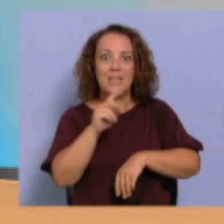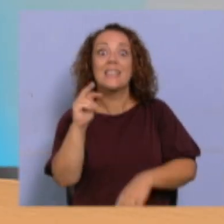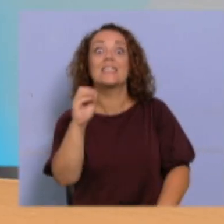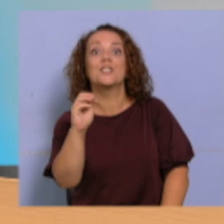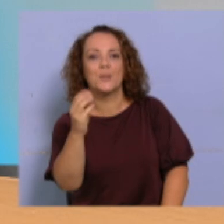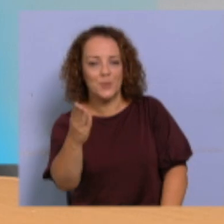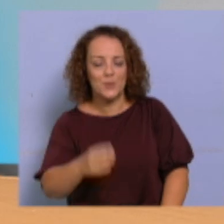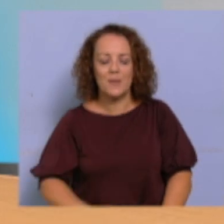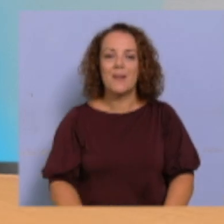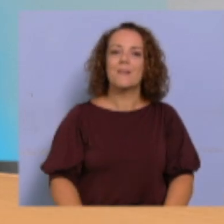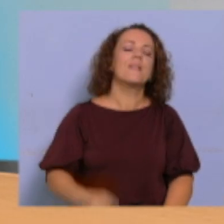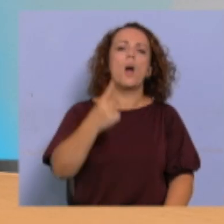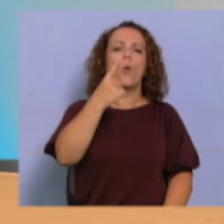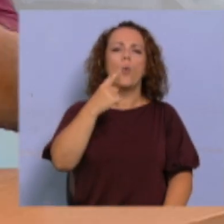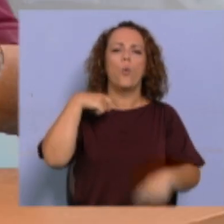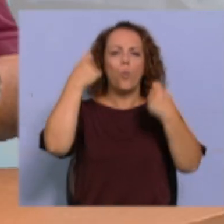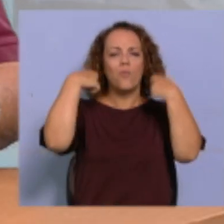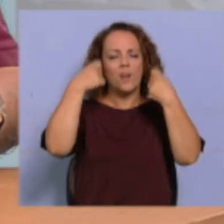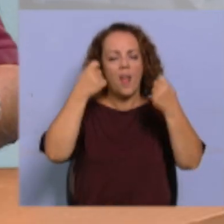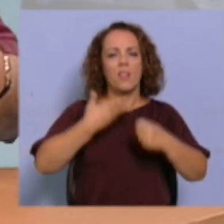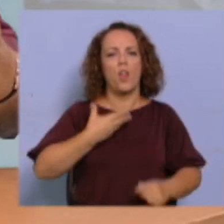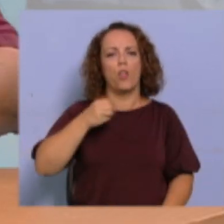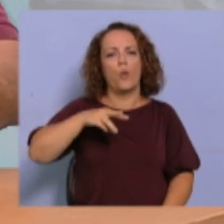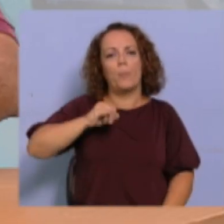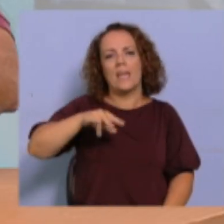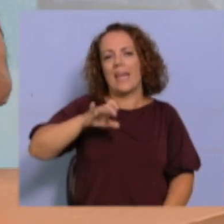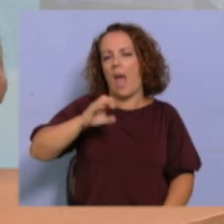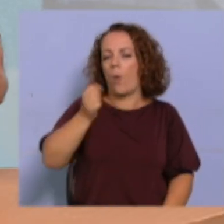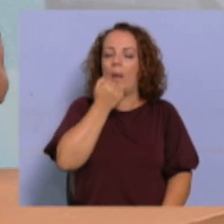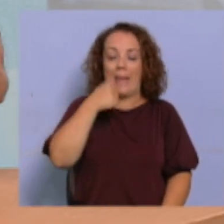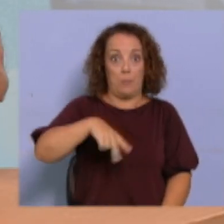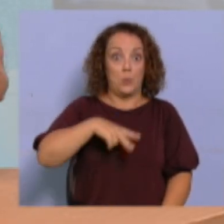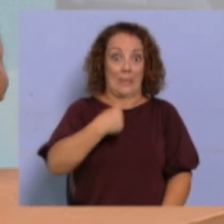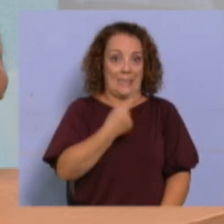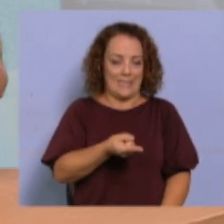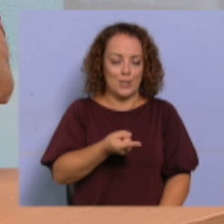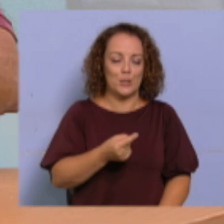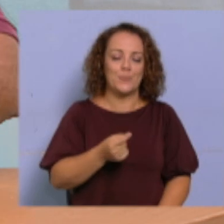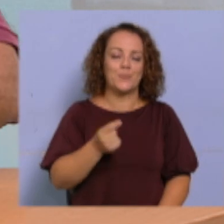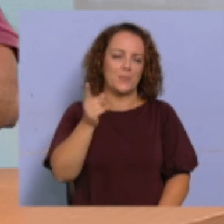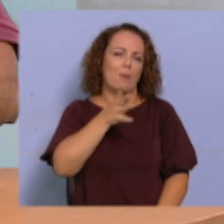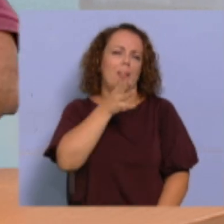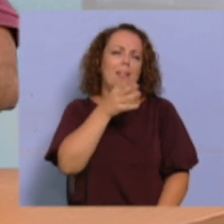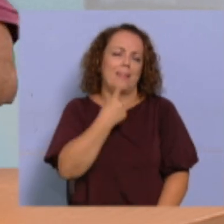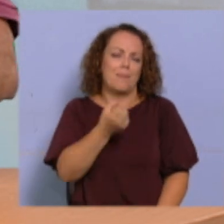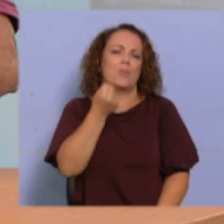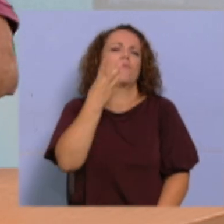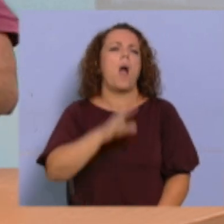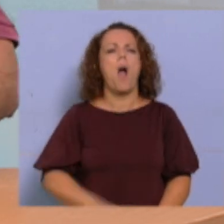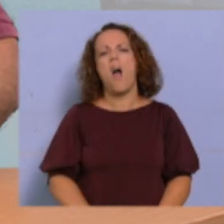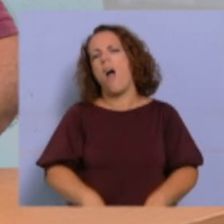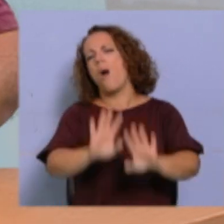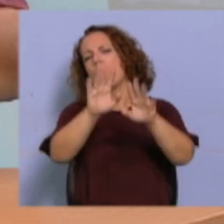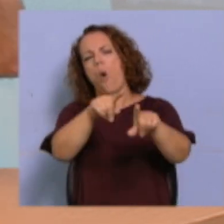30 segundos. Temos um frade dominicano que tem muita piada e que diz assim, cá em Portugal, que diz assim muitas vezes, bem, tu já